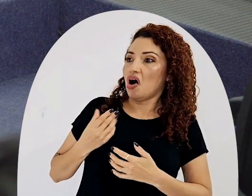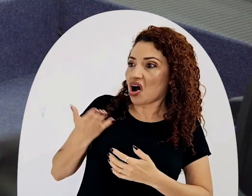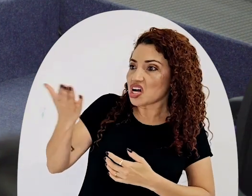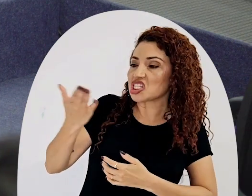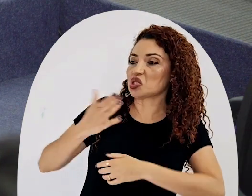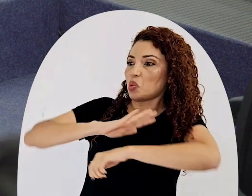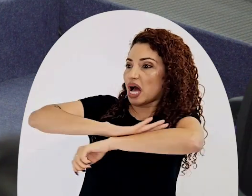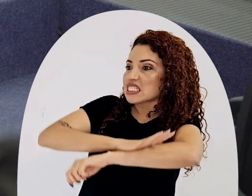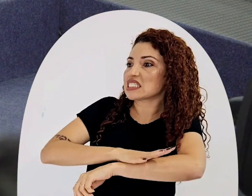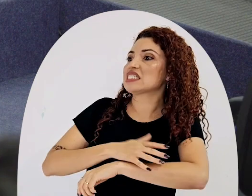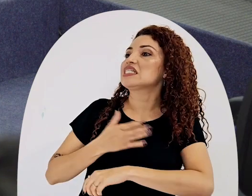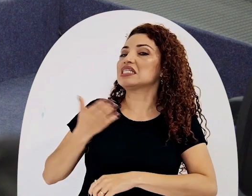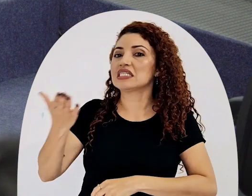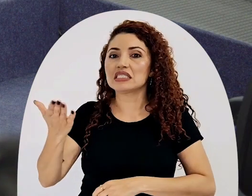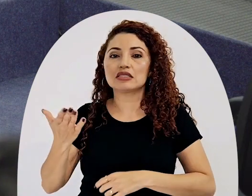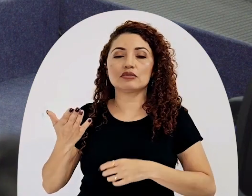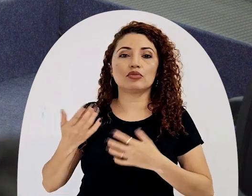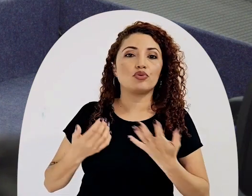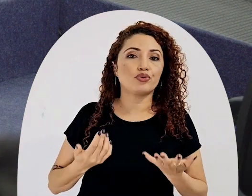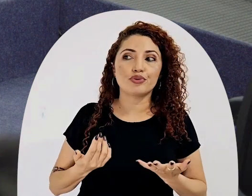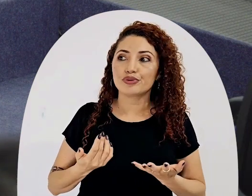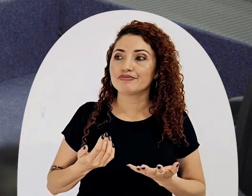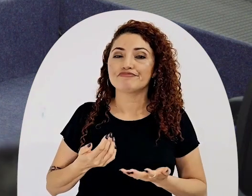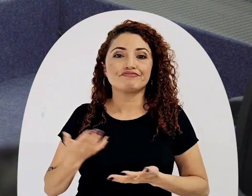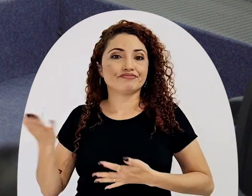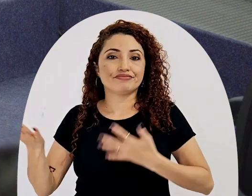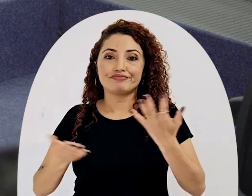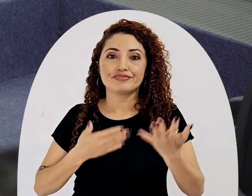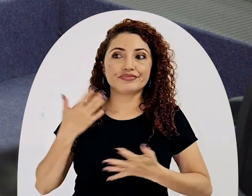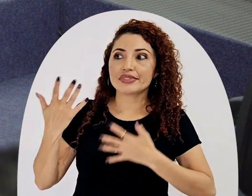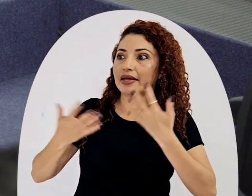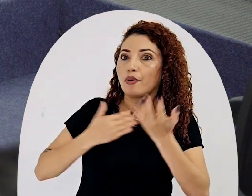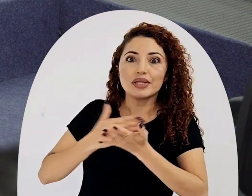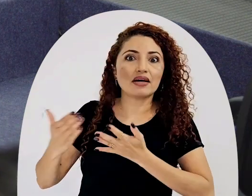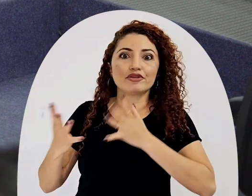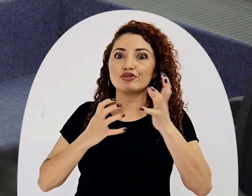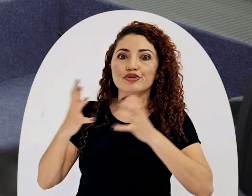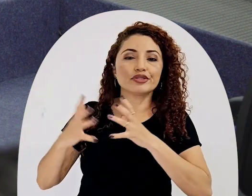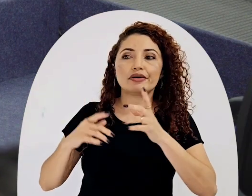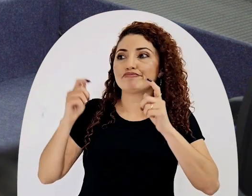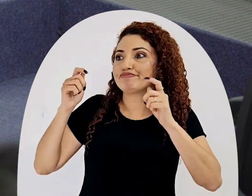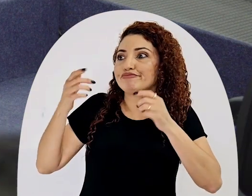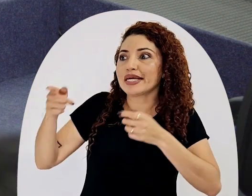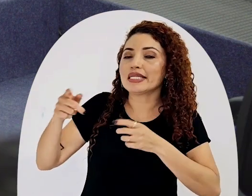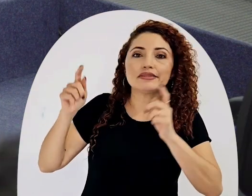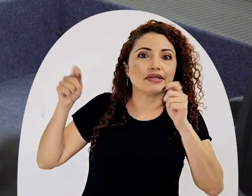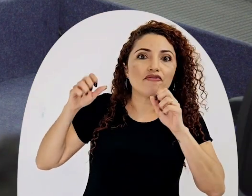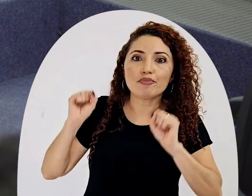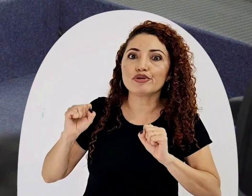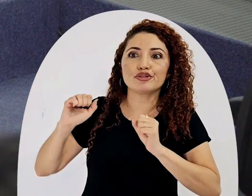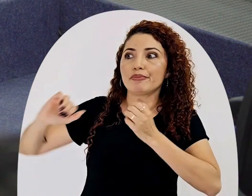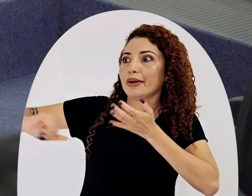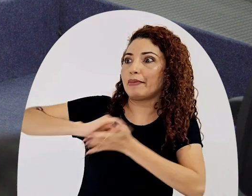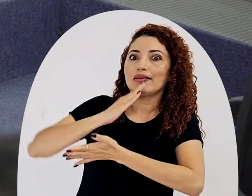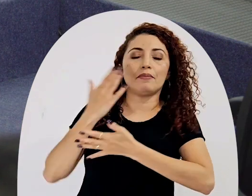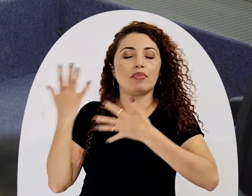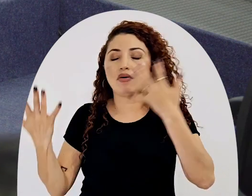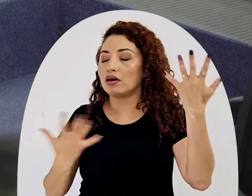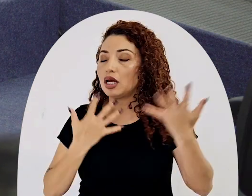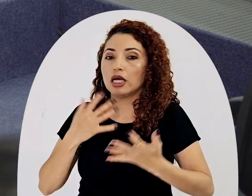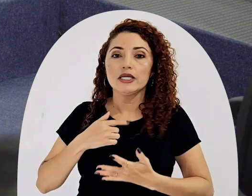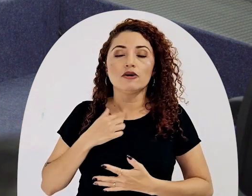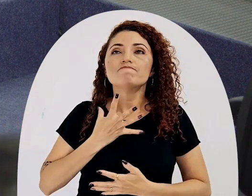racismo, né? Gerar ali uma polêmica, que eu sei que eles poderiam me demitir por qualquer outro motivo. A Danúbia engoliu o